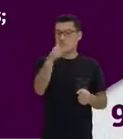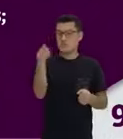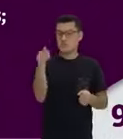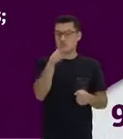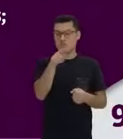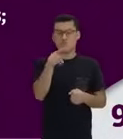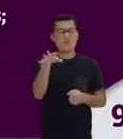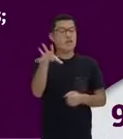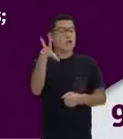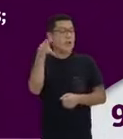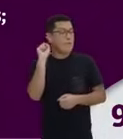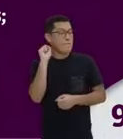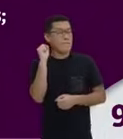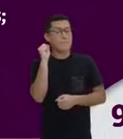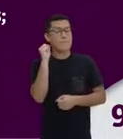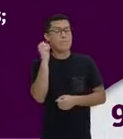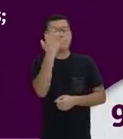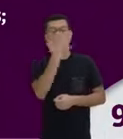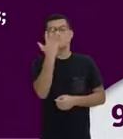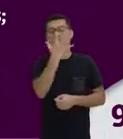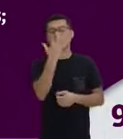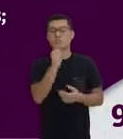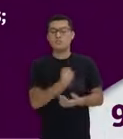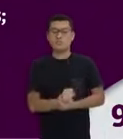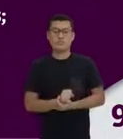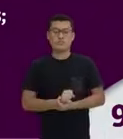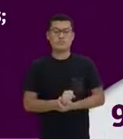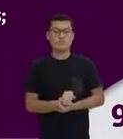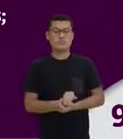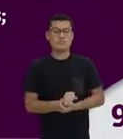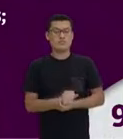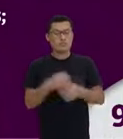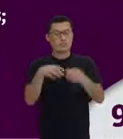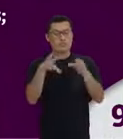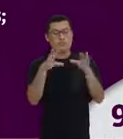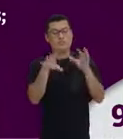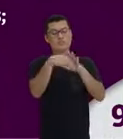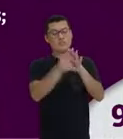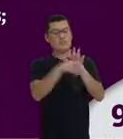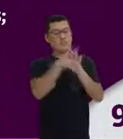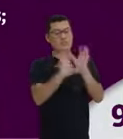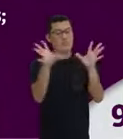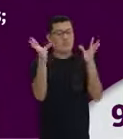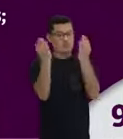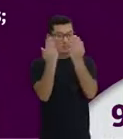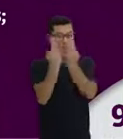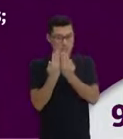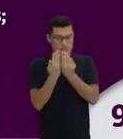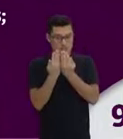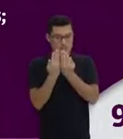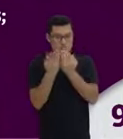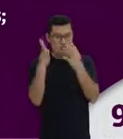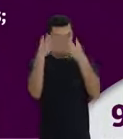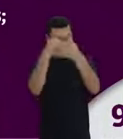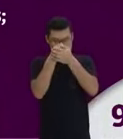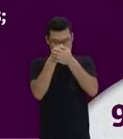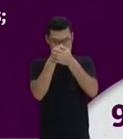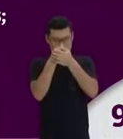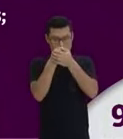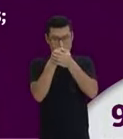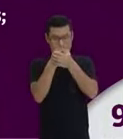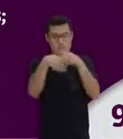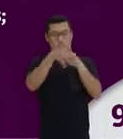conceito de música Ele Não parece ser um conceito fechado ele é um